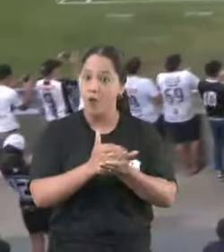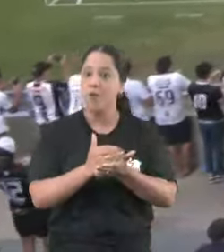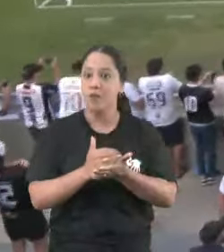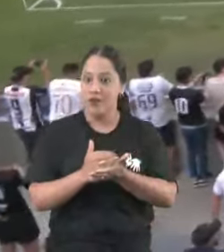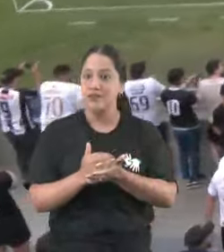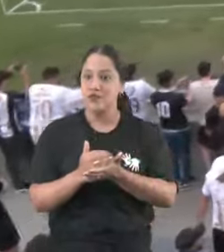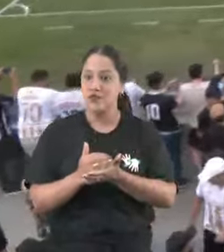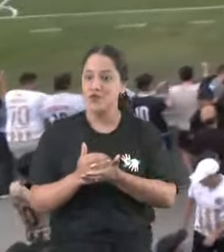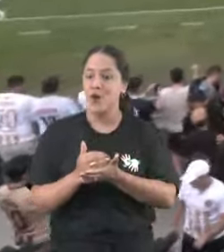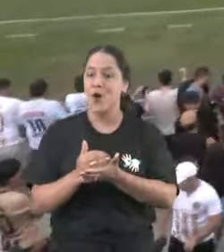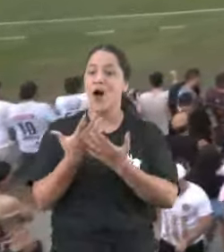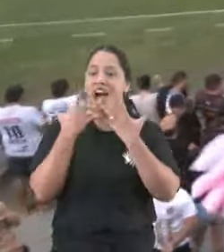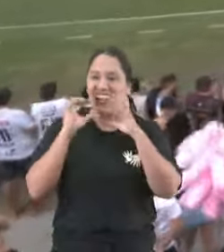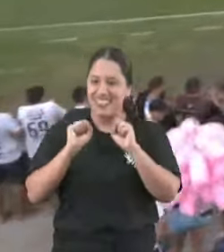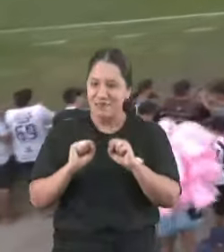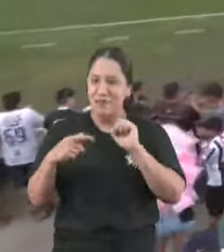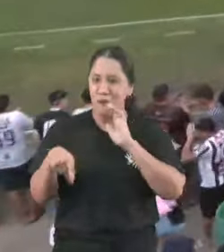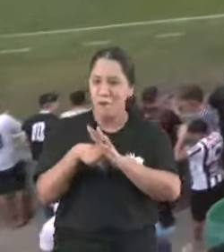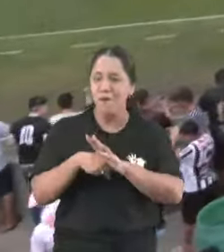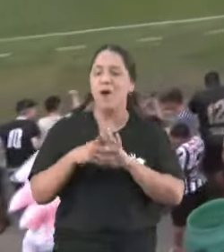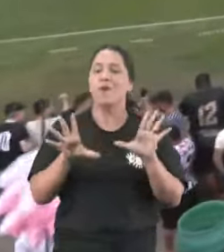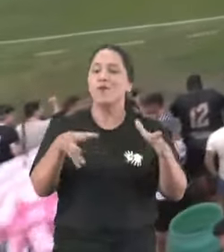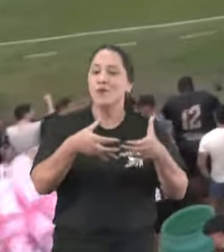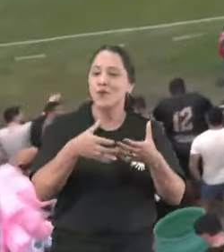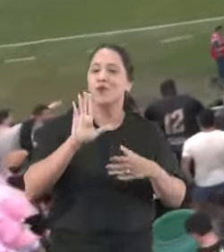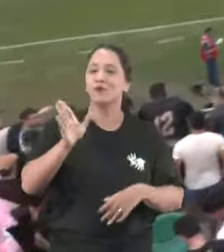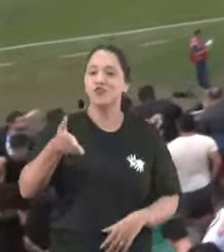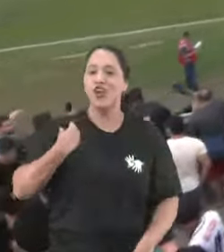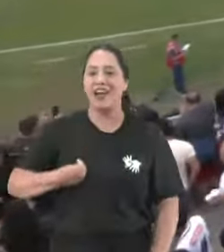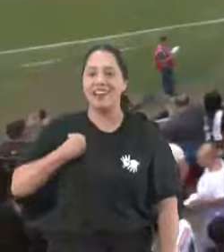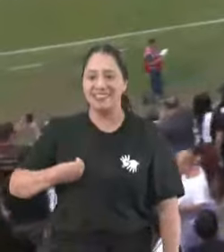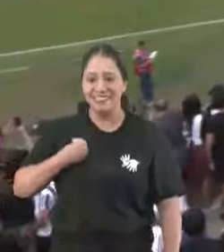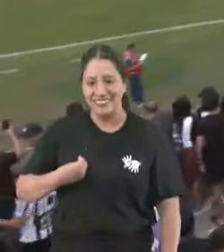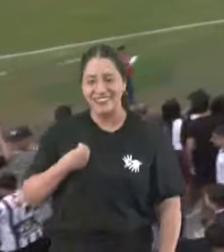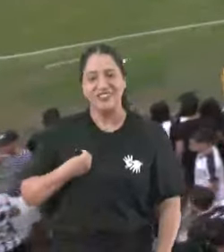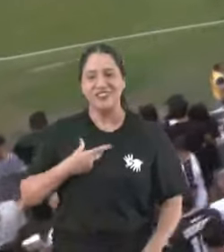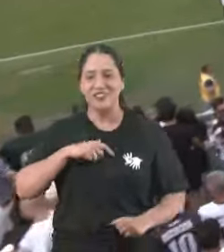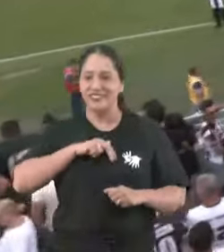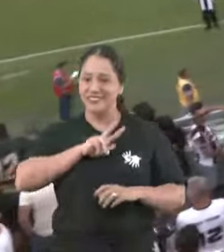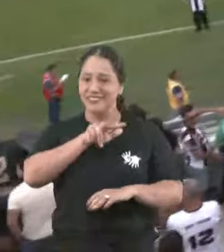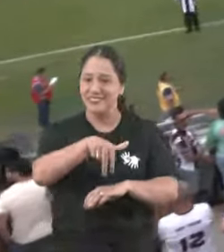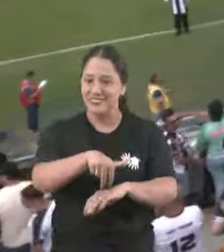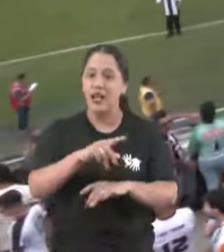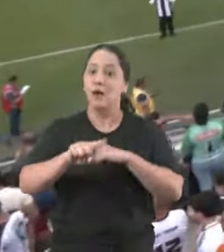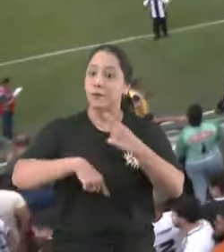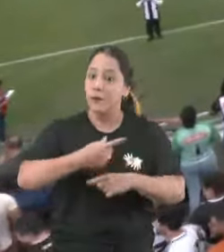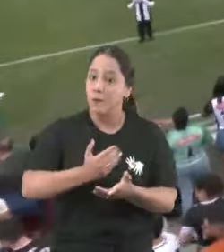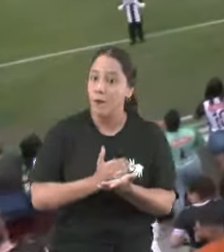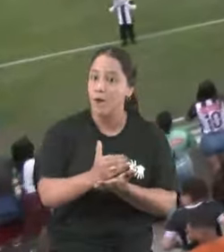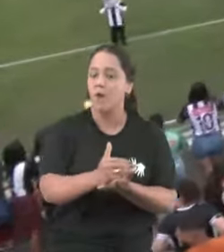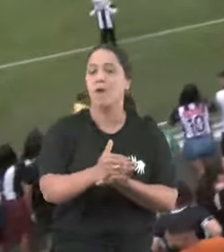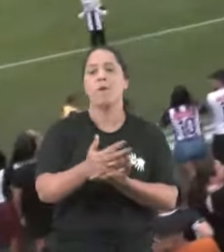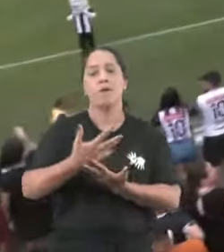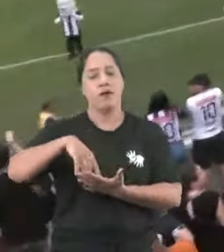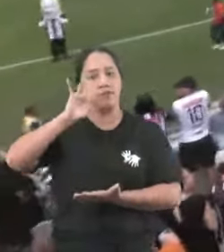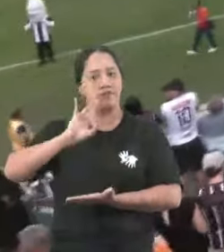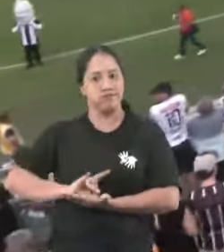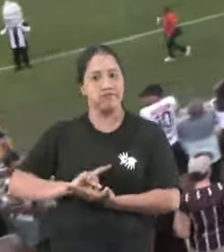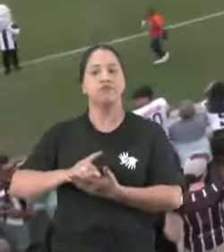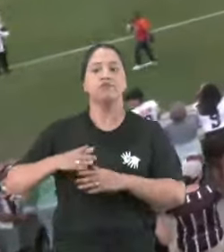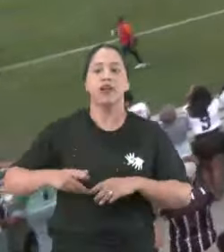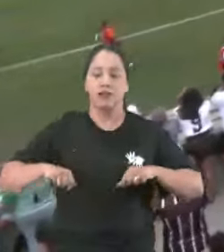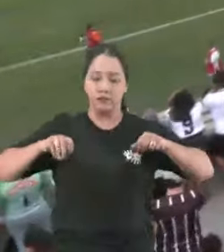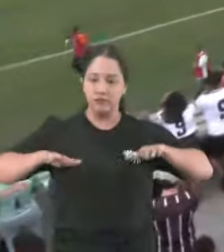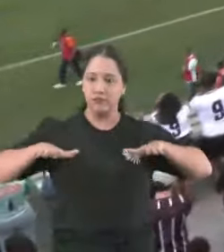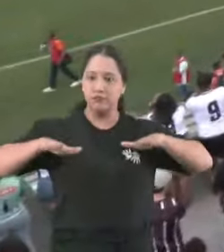mascotes alvinegros já estão se posicionando para daqui a pouco termos início ao protocolo oficial de entrada das